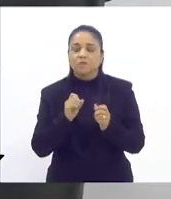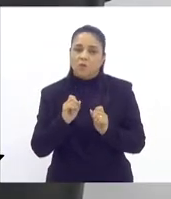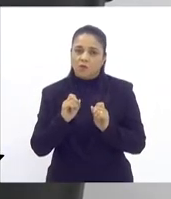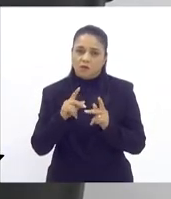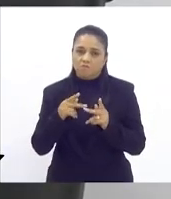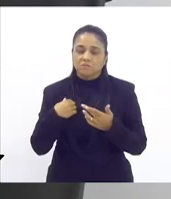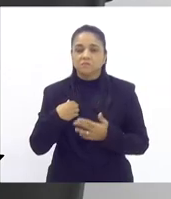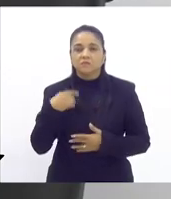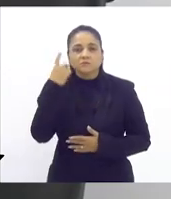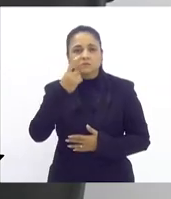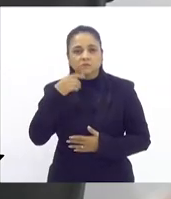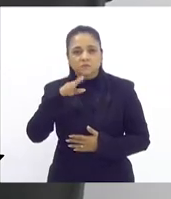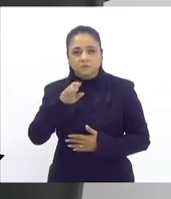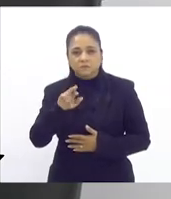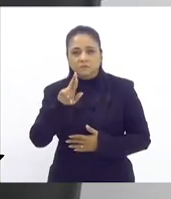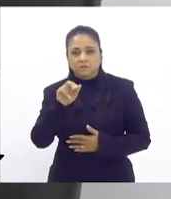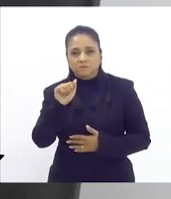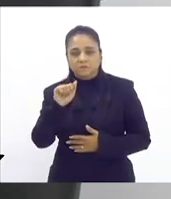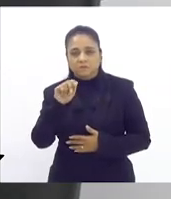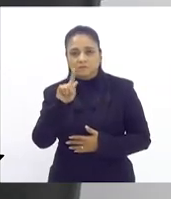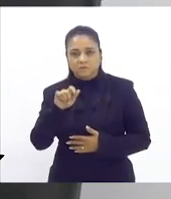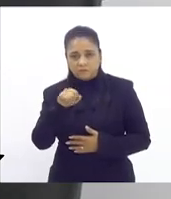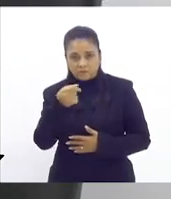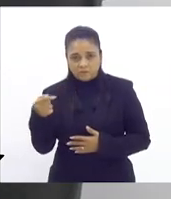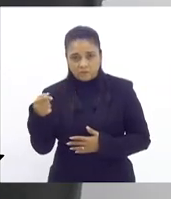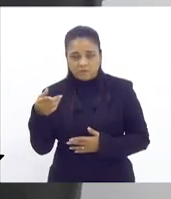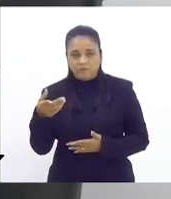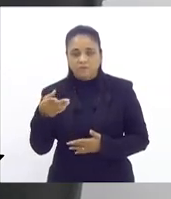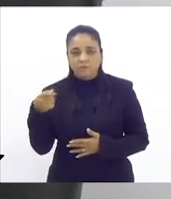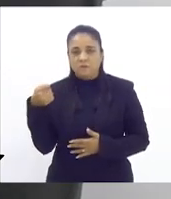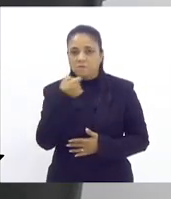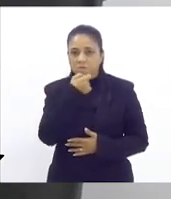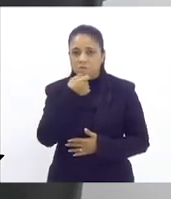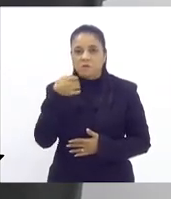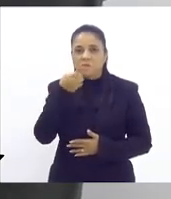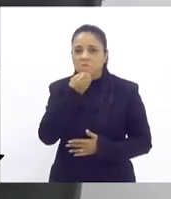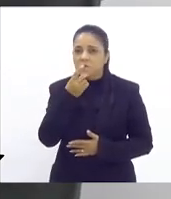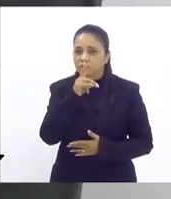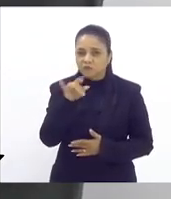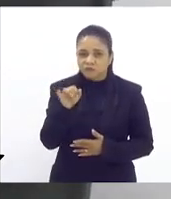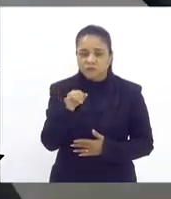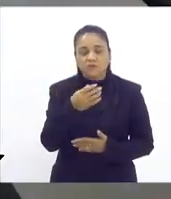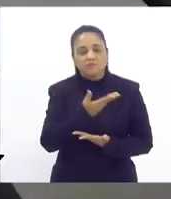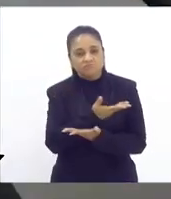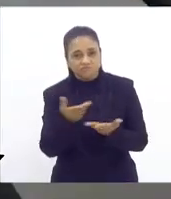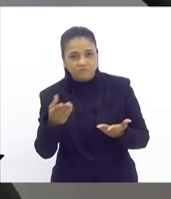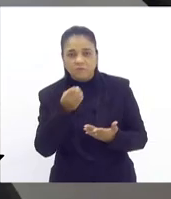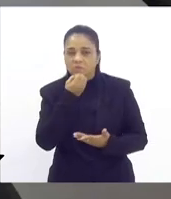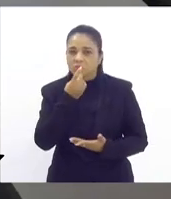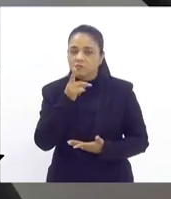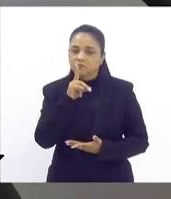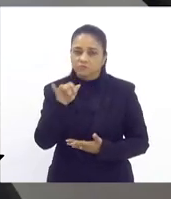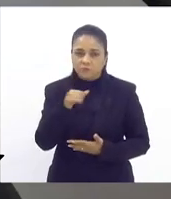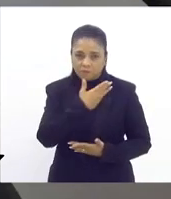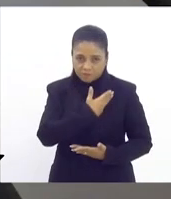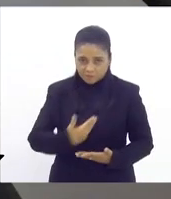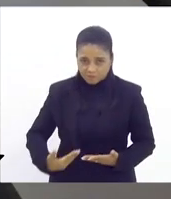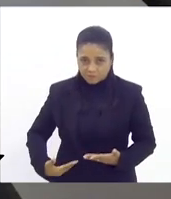Deputado brasão bom dia bom dia a todos Bom dia presidente realmente